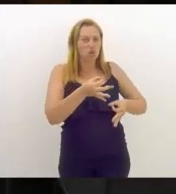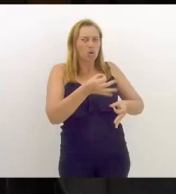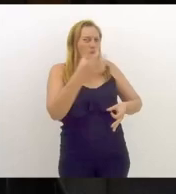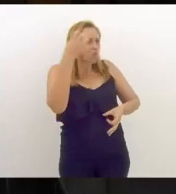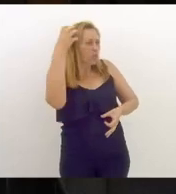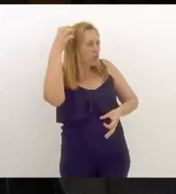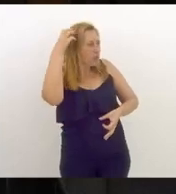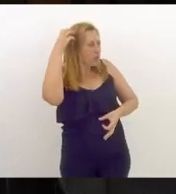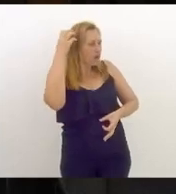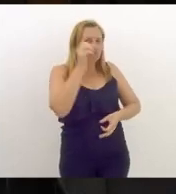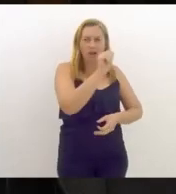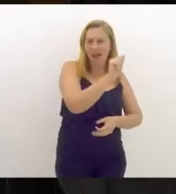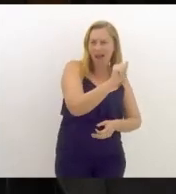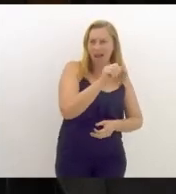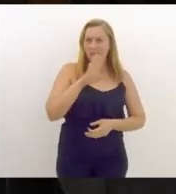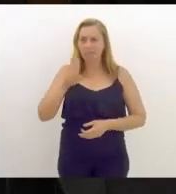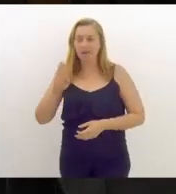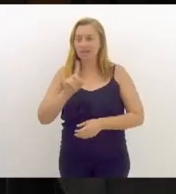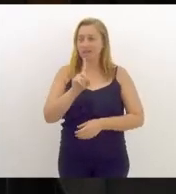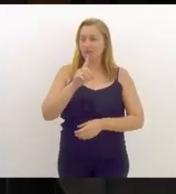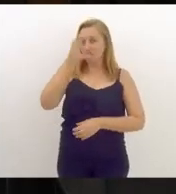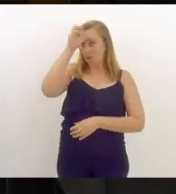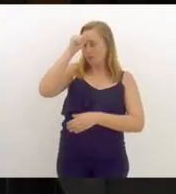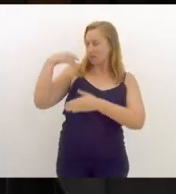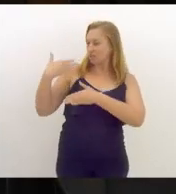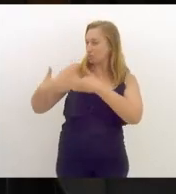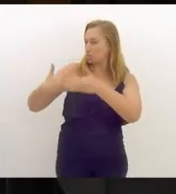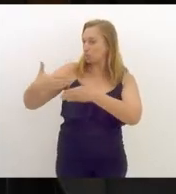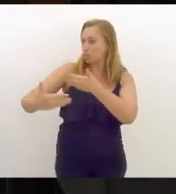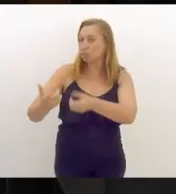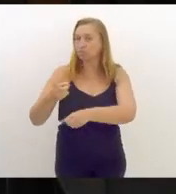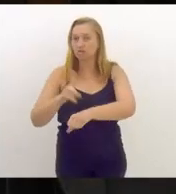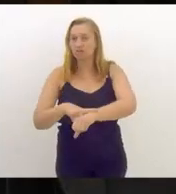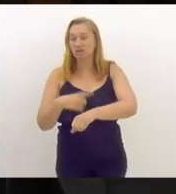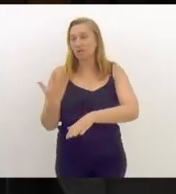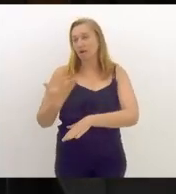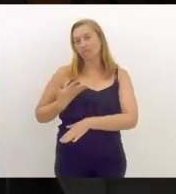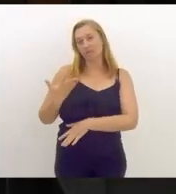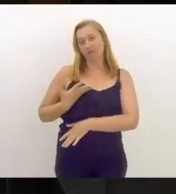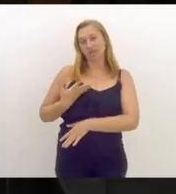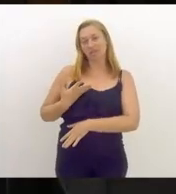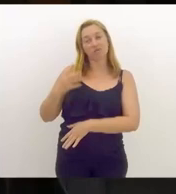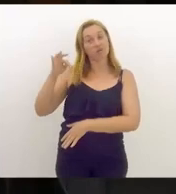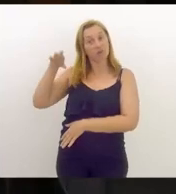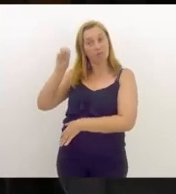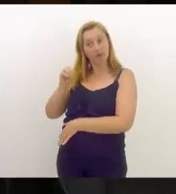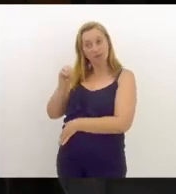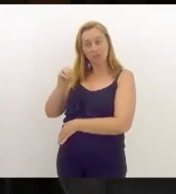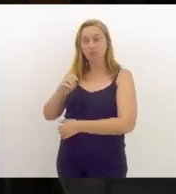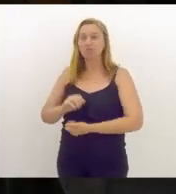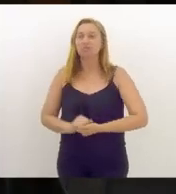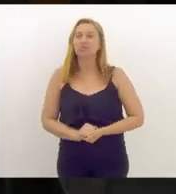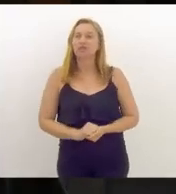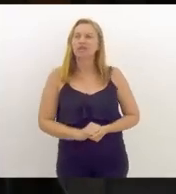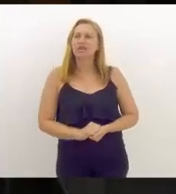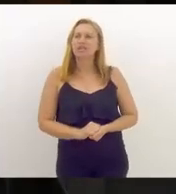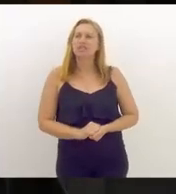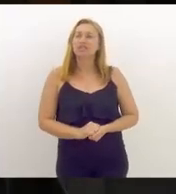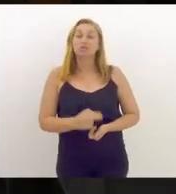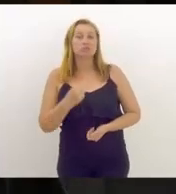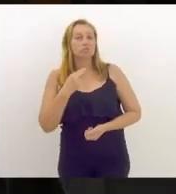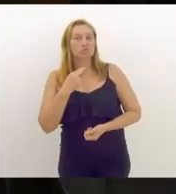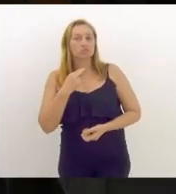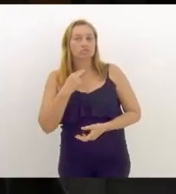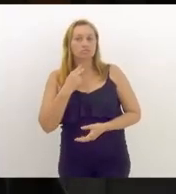e isso eu fui aprendendo ao longo do tempo até aqui com meu querido amigo Márcio Gualberto que a gente não